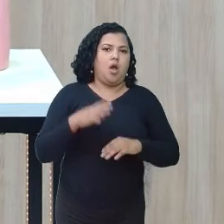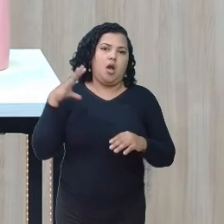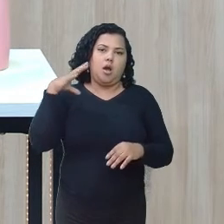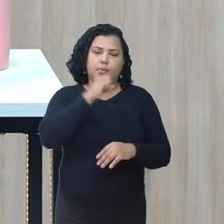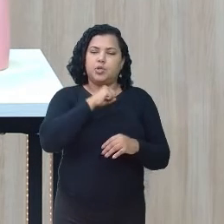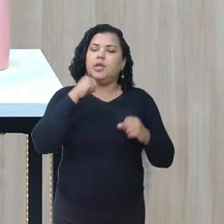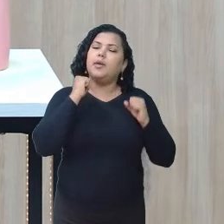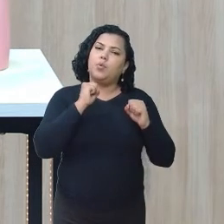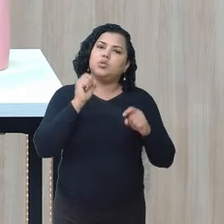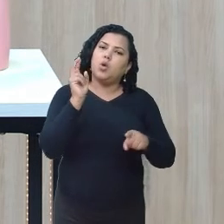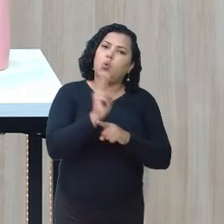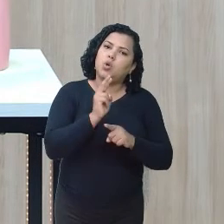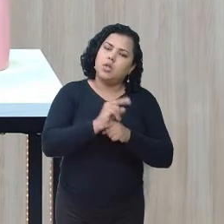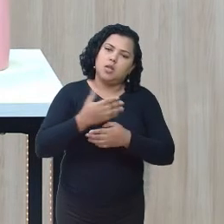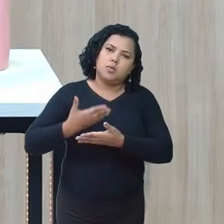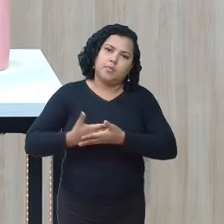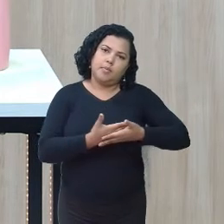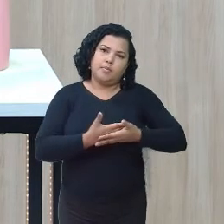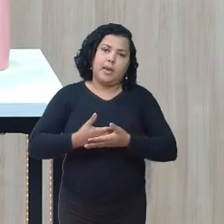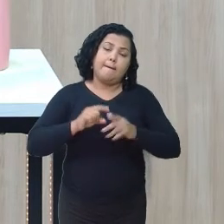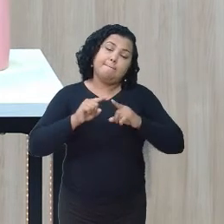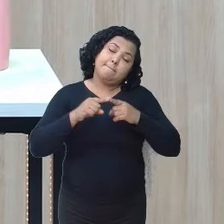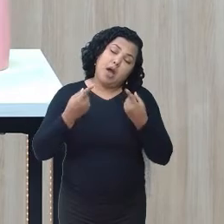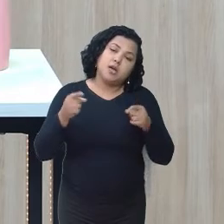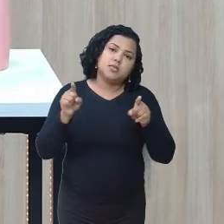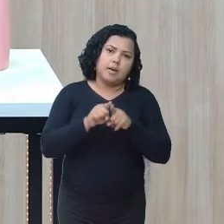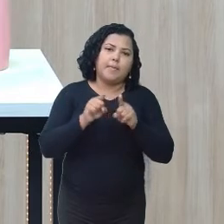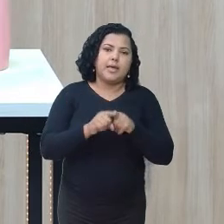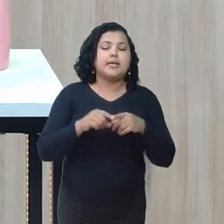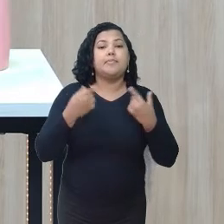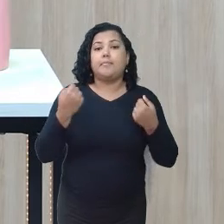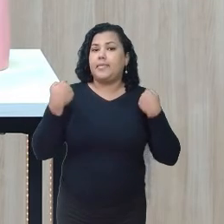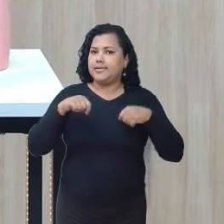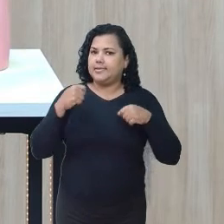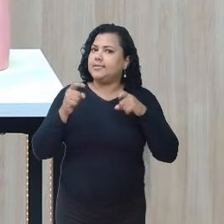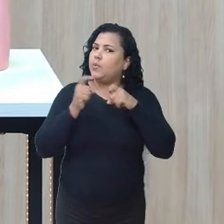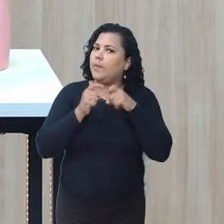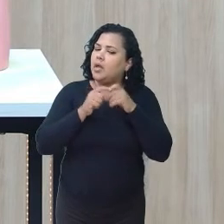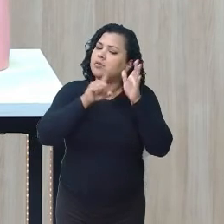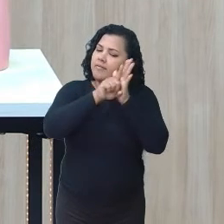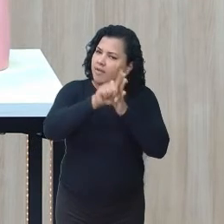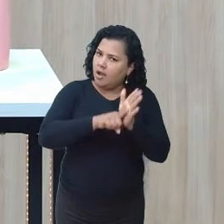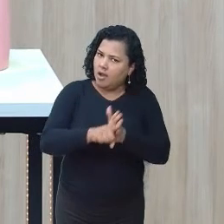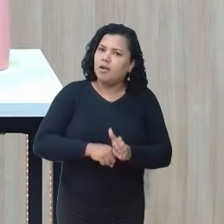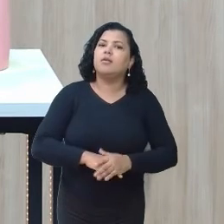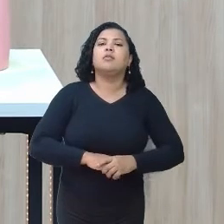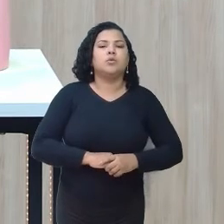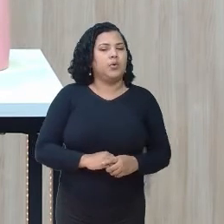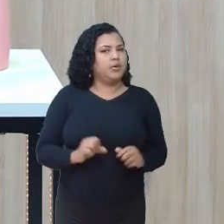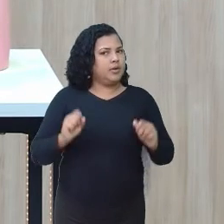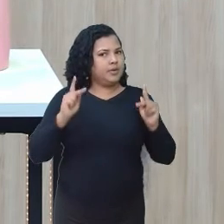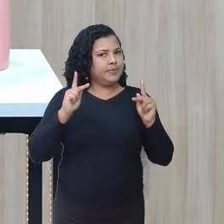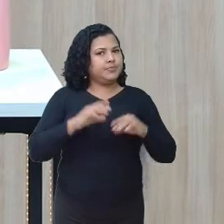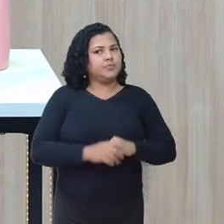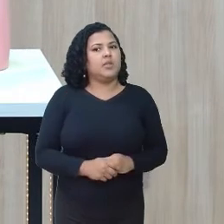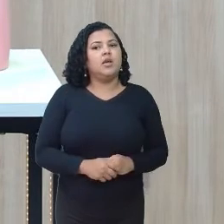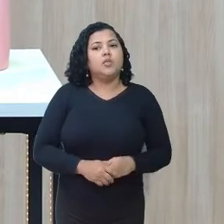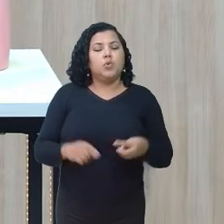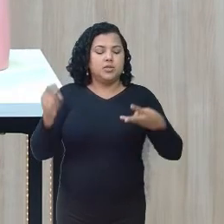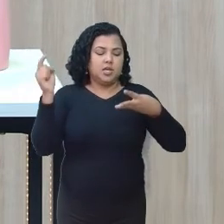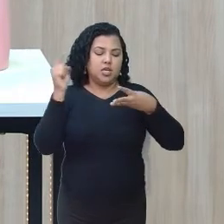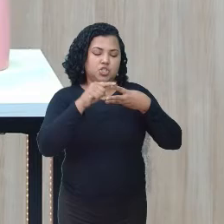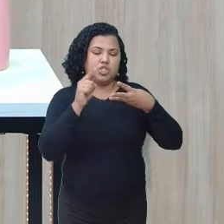poder cuidar melhor do bebê. Mas também deve ser avaliado pelo médico, tá certo? Então, essas são as